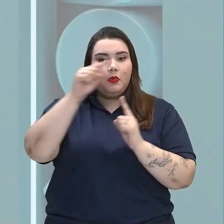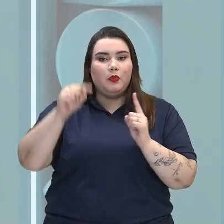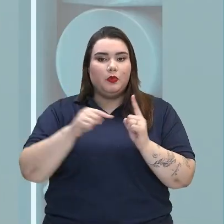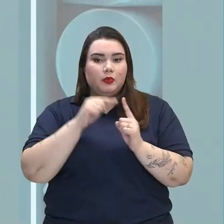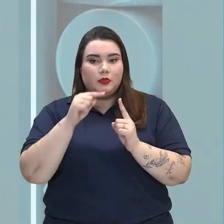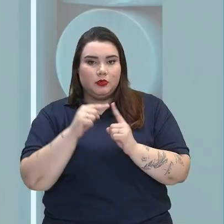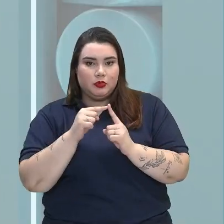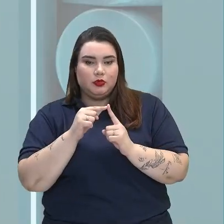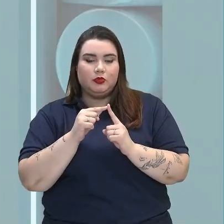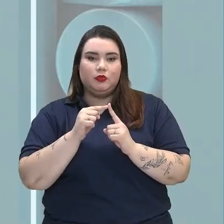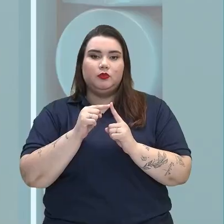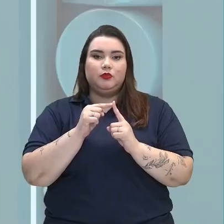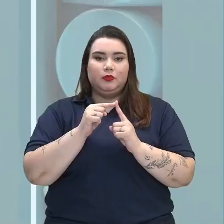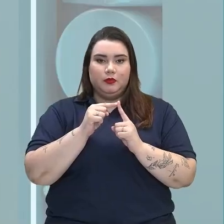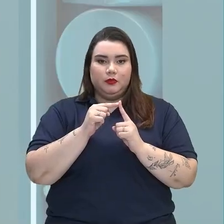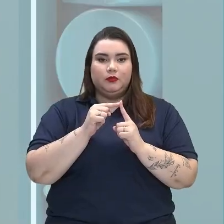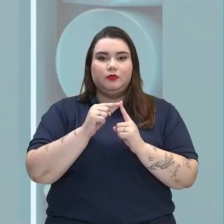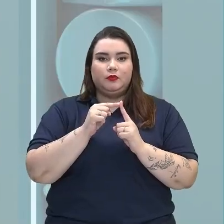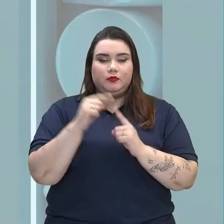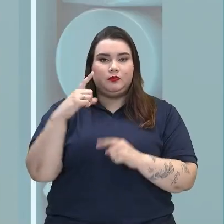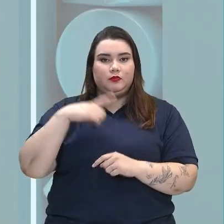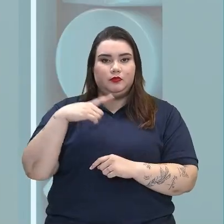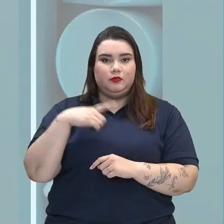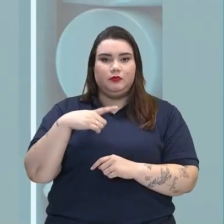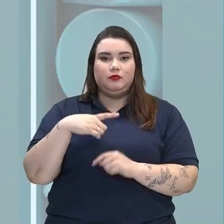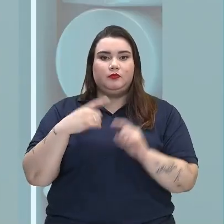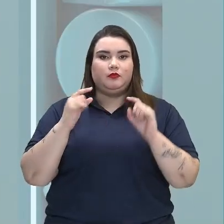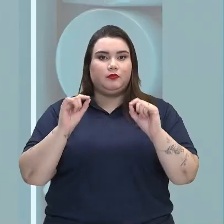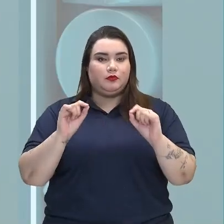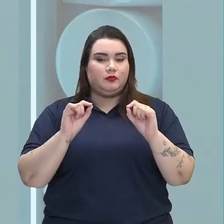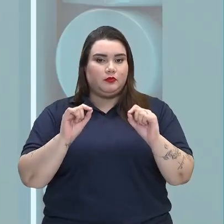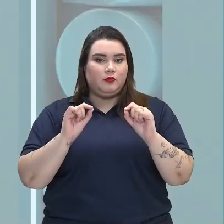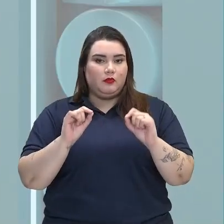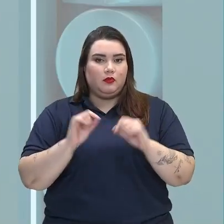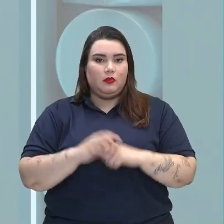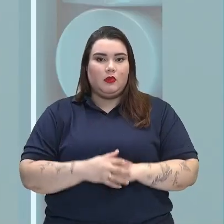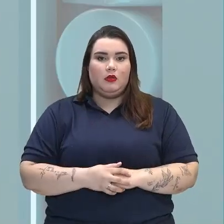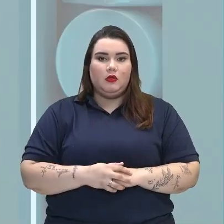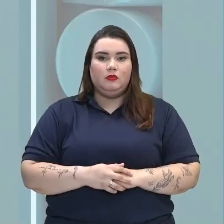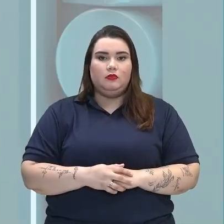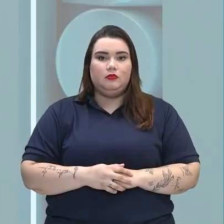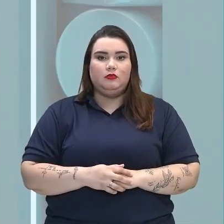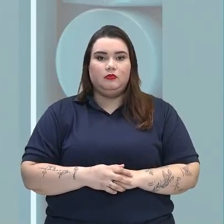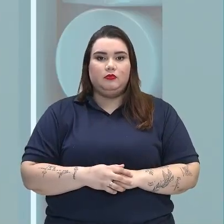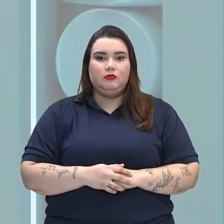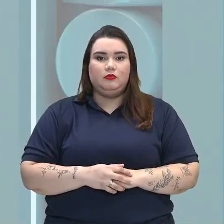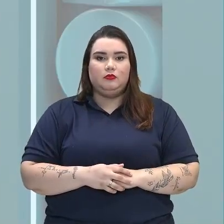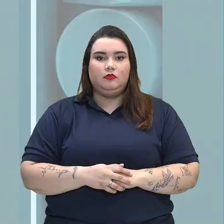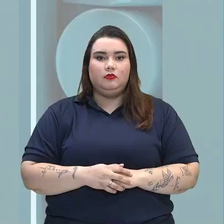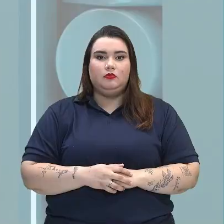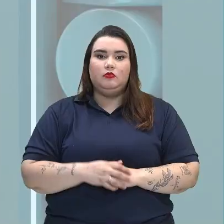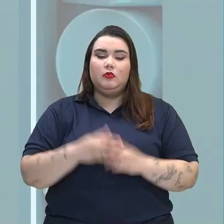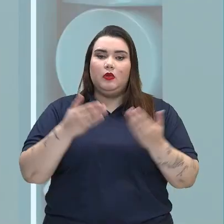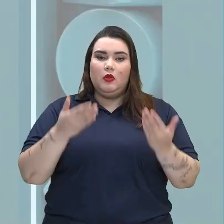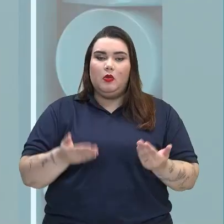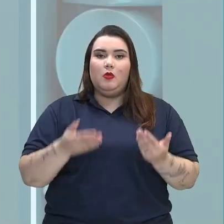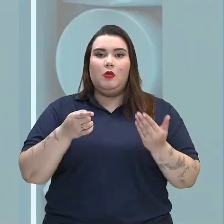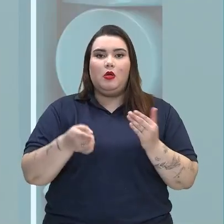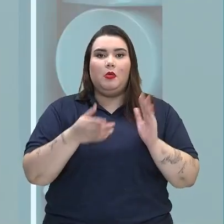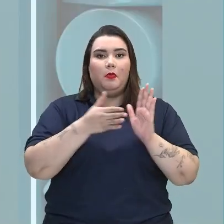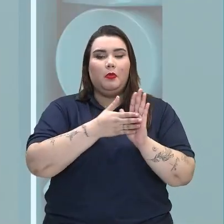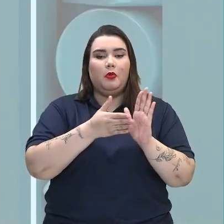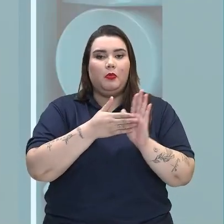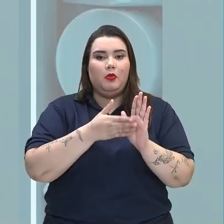um propósito definido. E qual é esse propósito? O propósito da entrevista